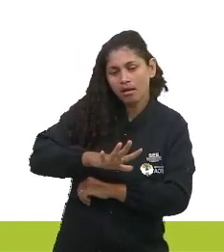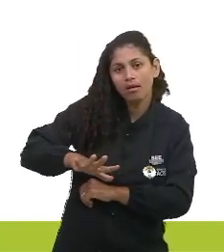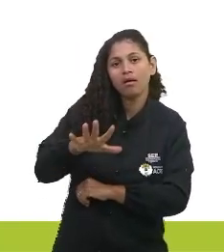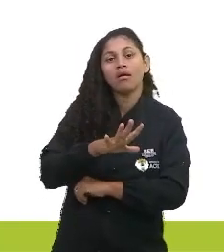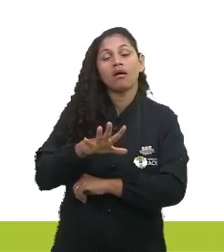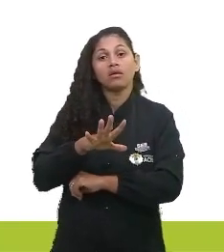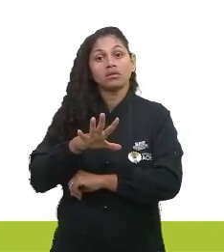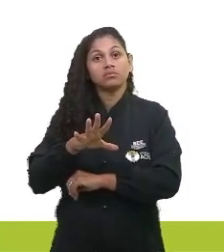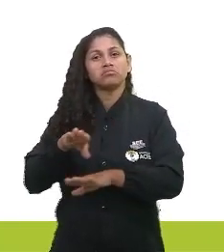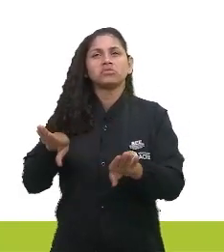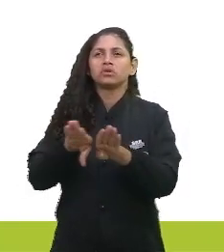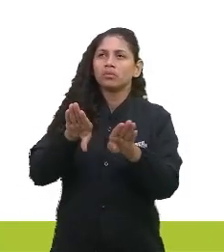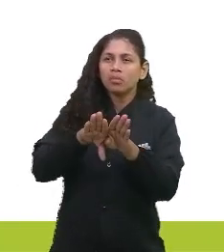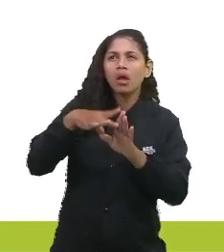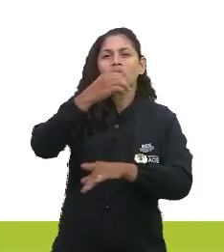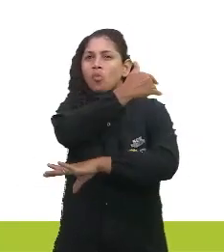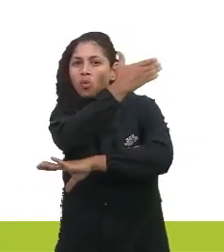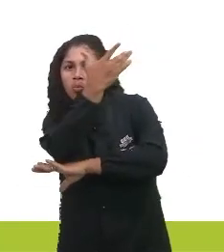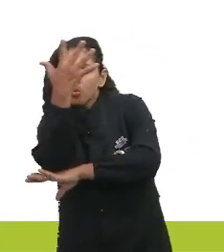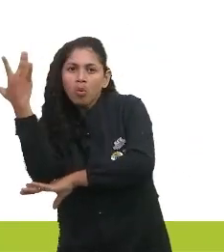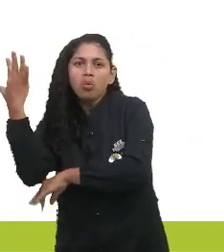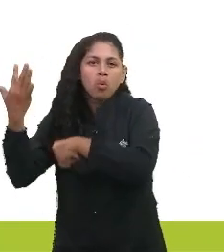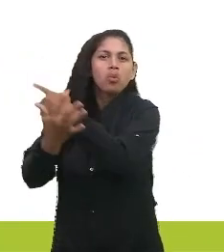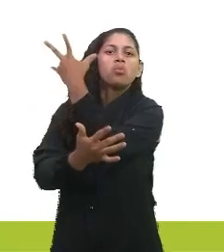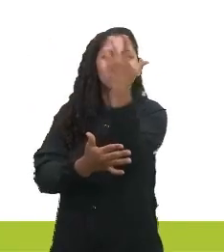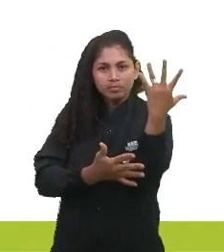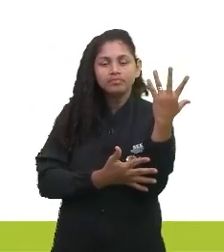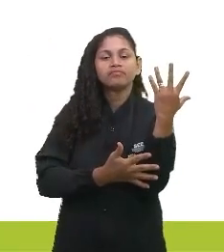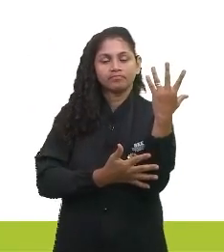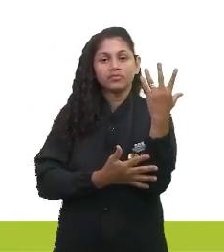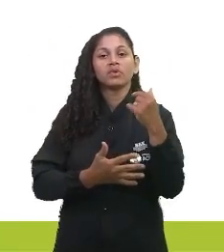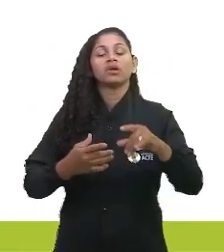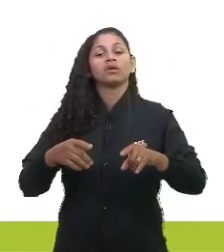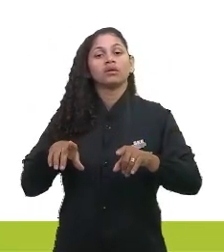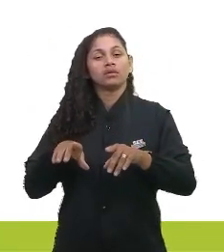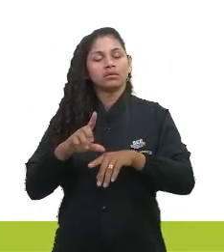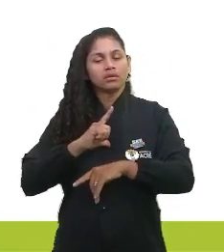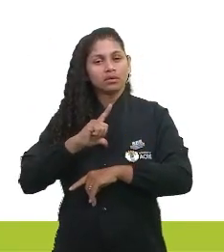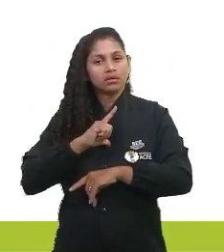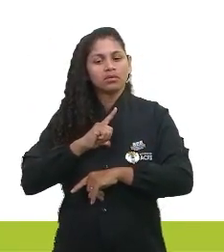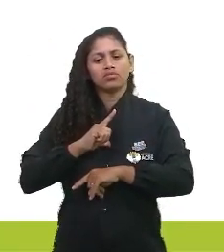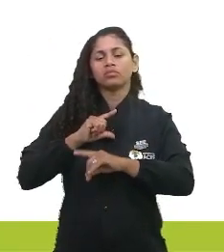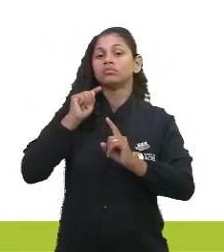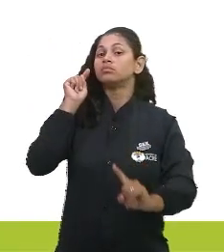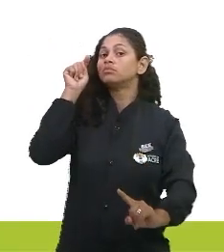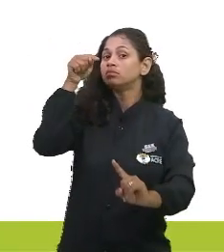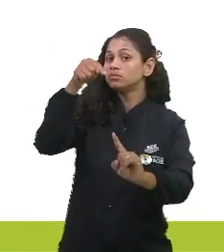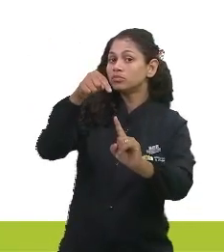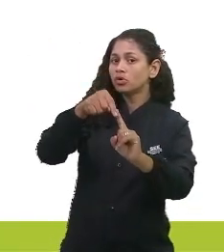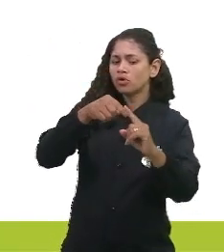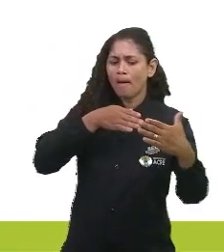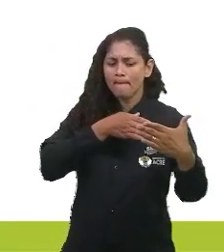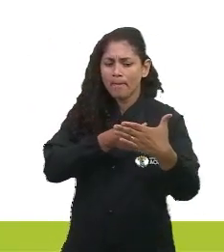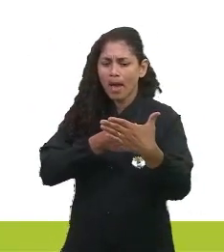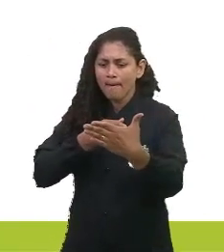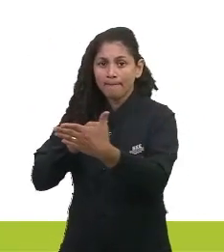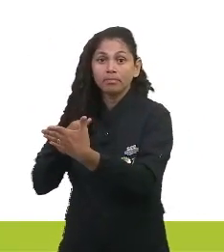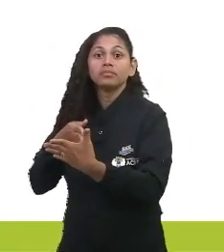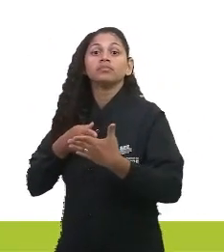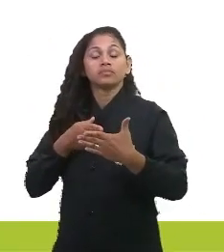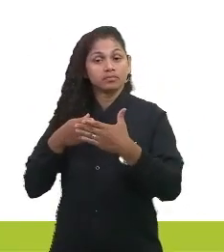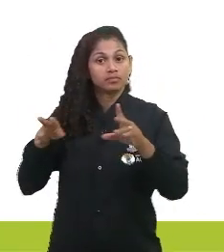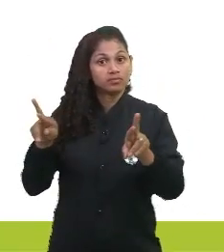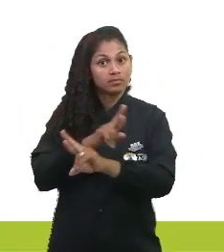Então, tem como objetivo indicar os limites e as finalidades da intervenção do homem sobre a